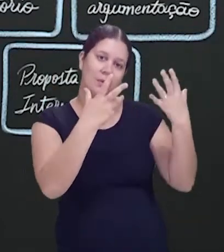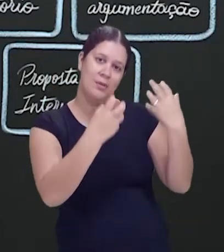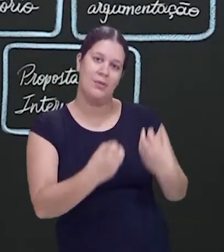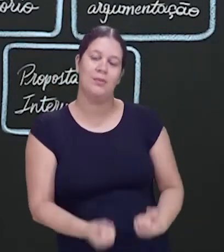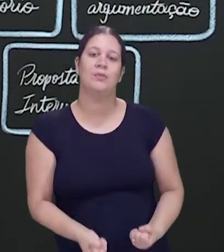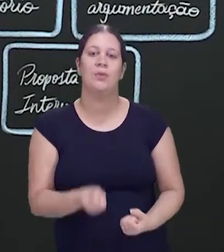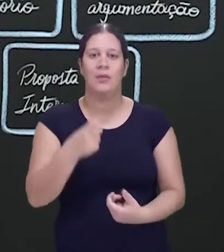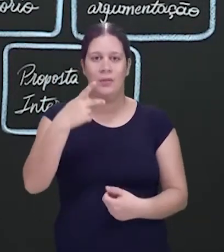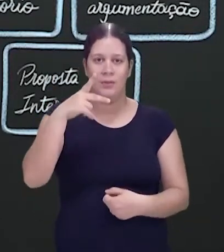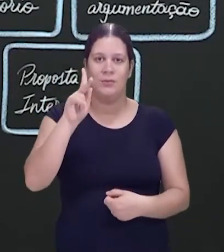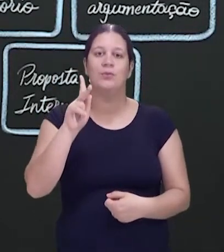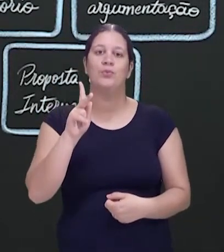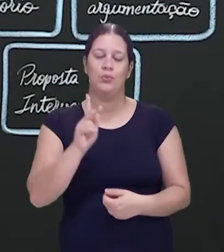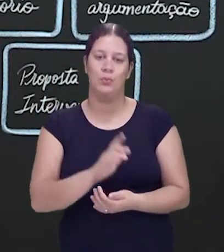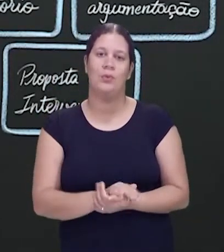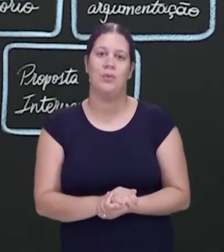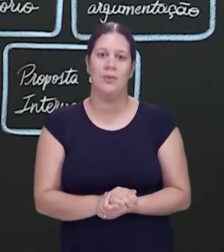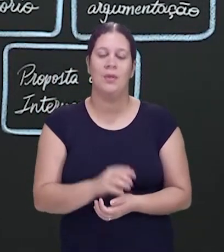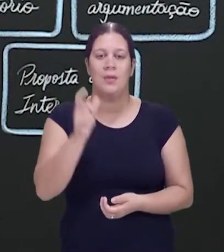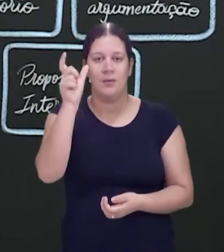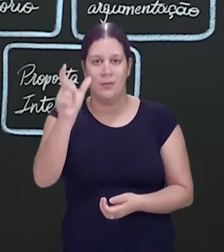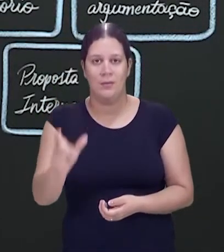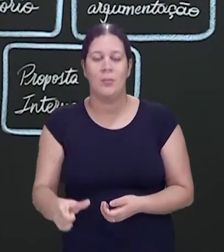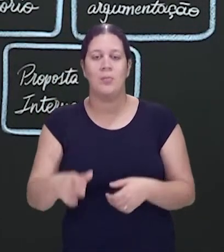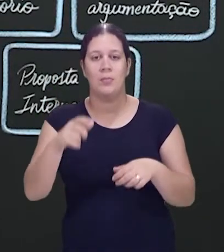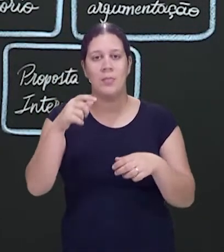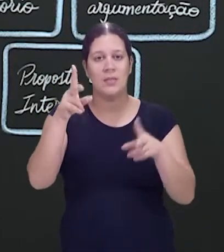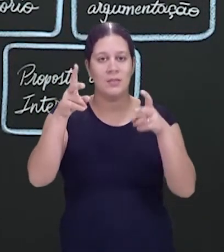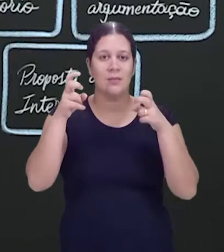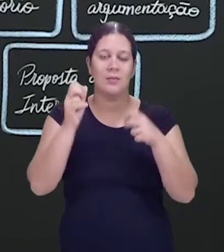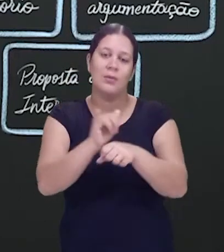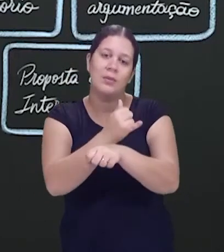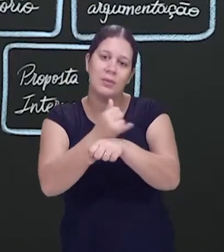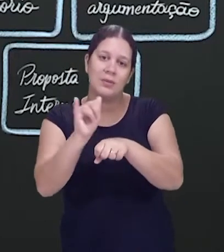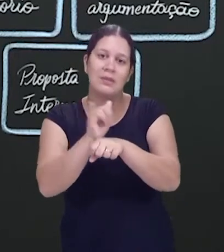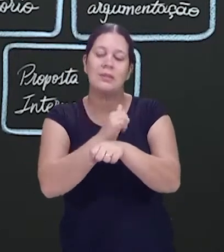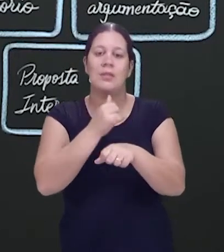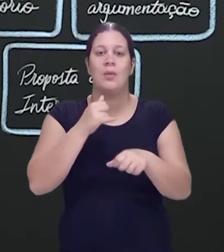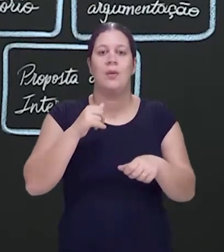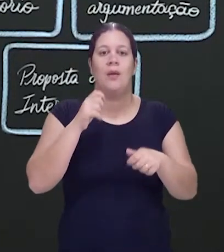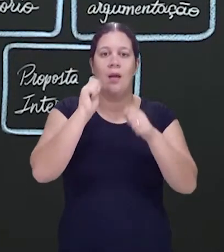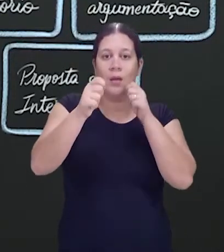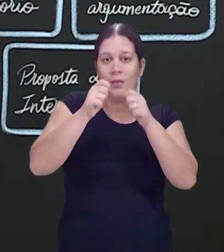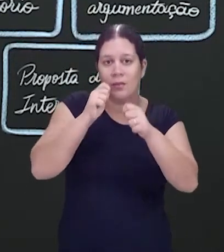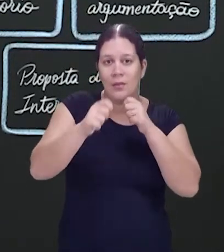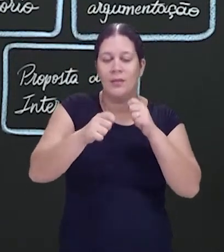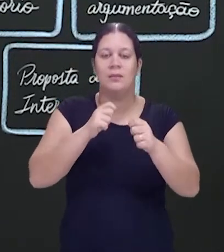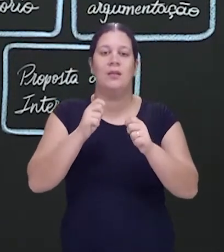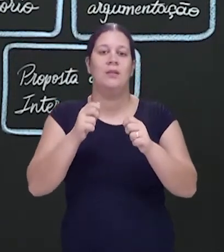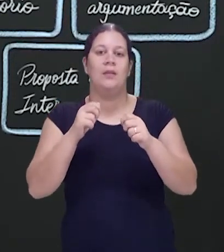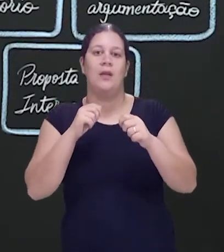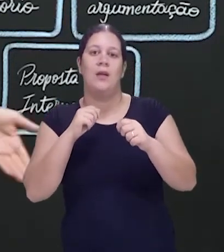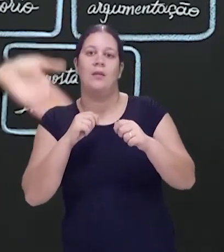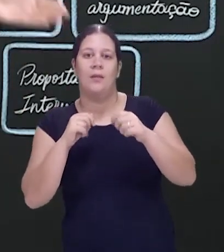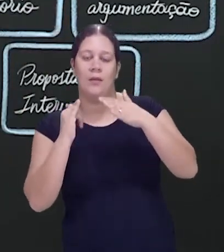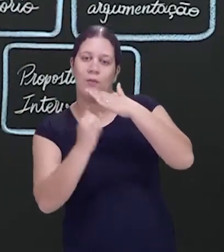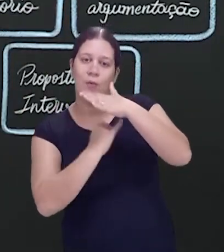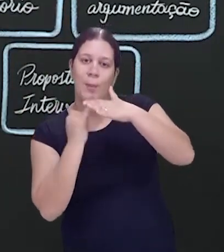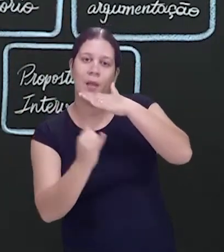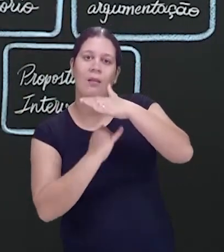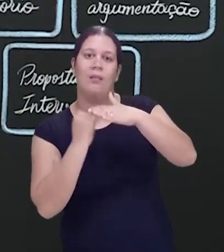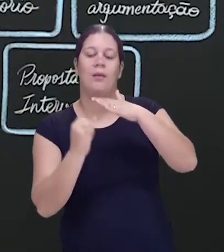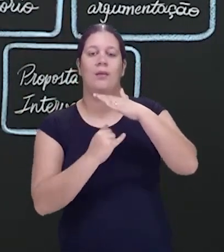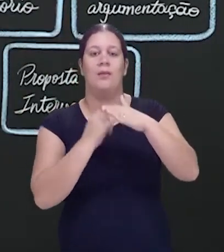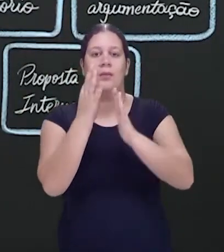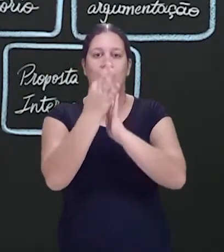a aceitar essa sua atitude. Então perceba sempre que as estratégias argumentativas podem ocupar o domínio da informalidade,